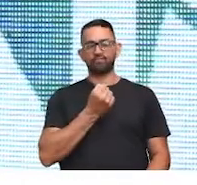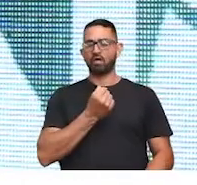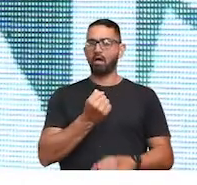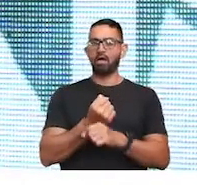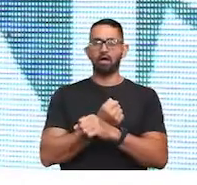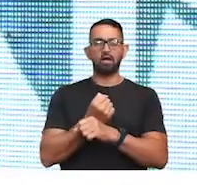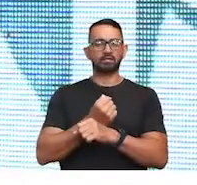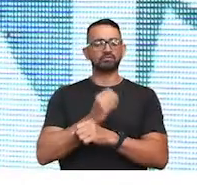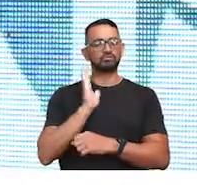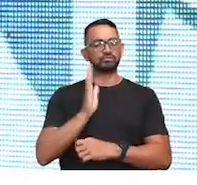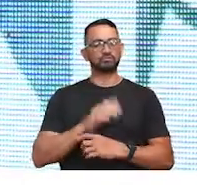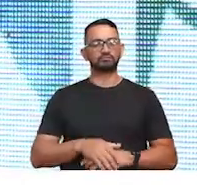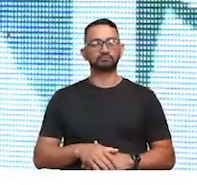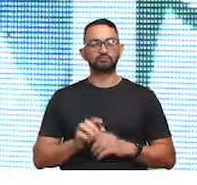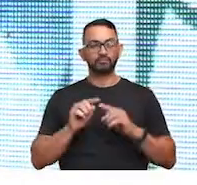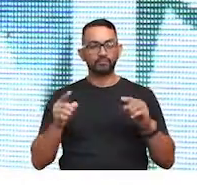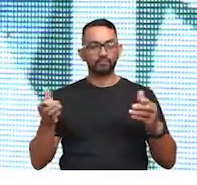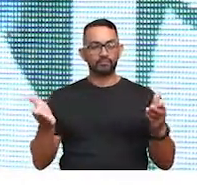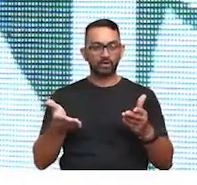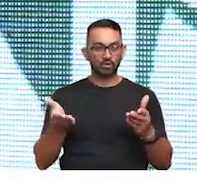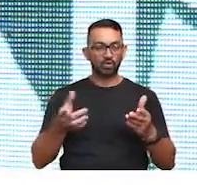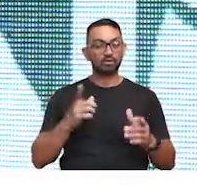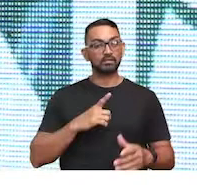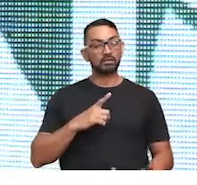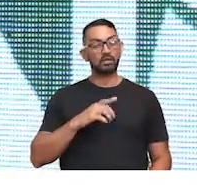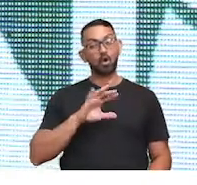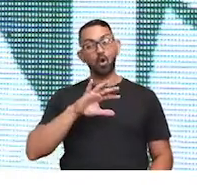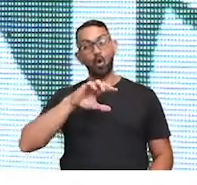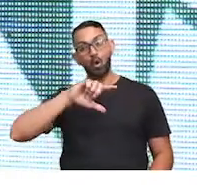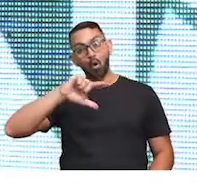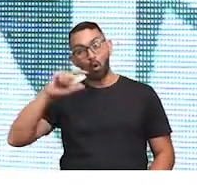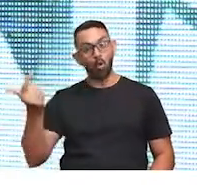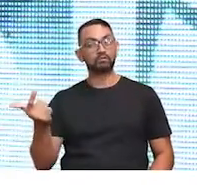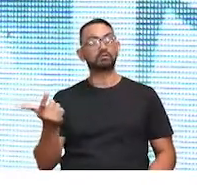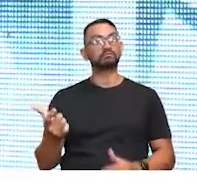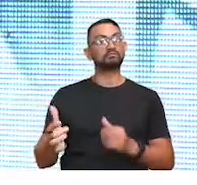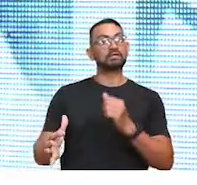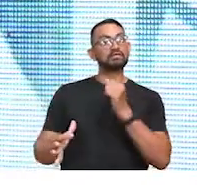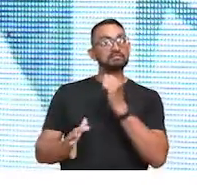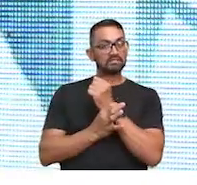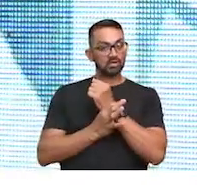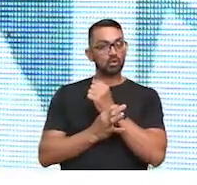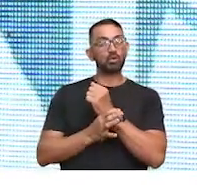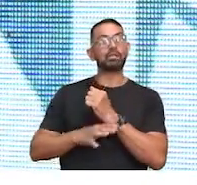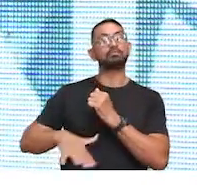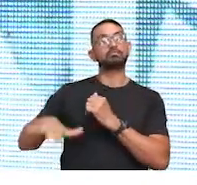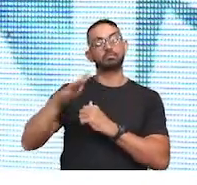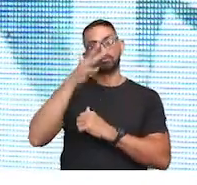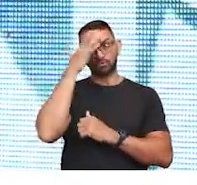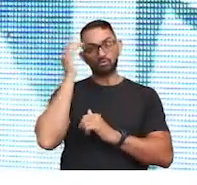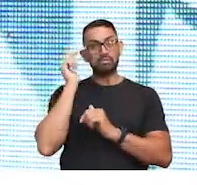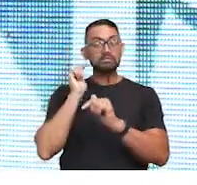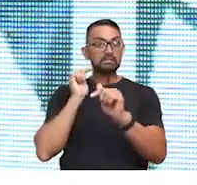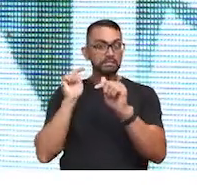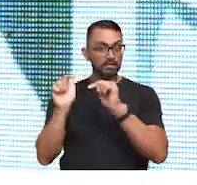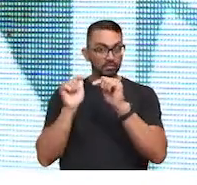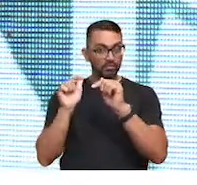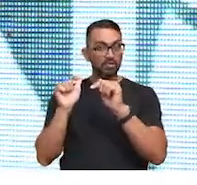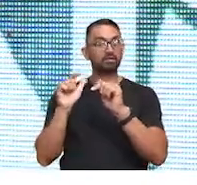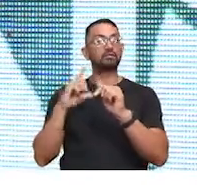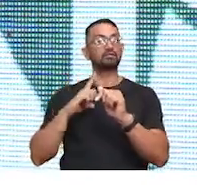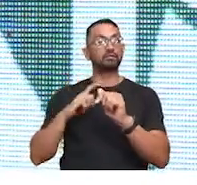EA gente acompanha durante anos como imprensa agora também tem essa outra situação da própria segurança desses funcionários